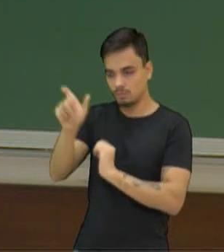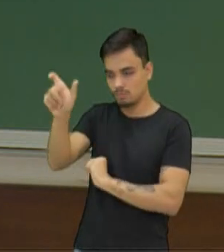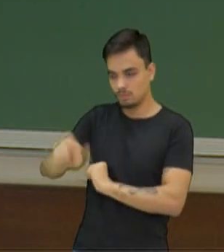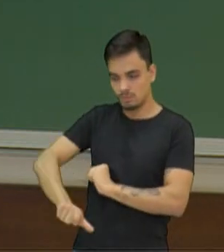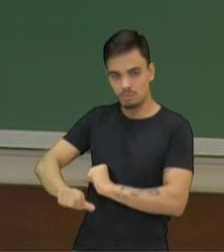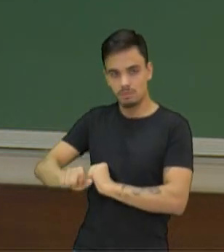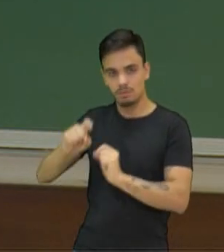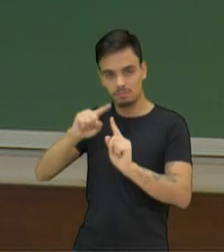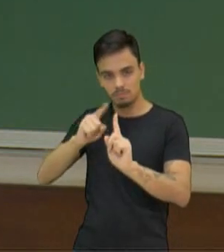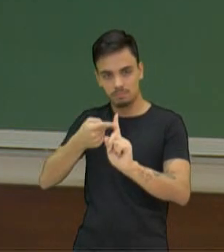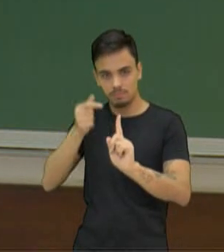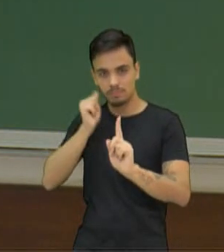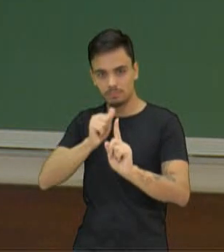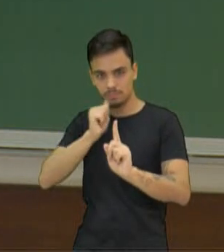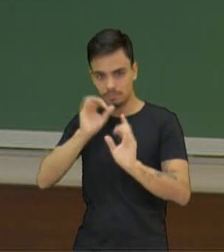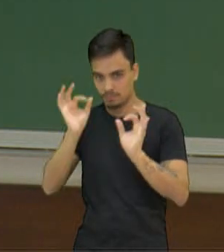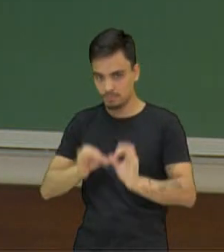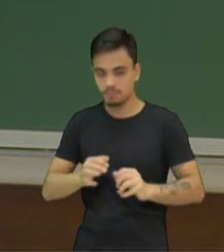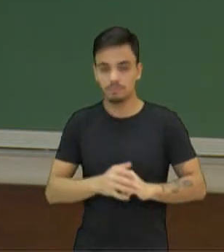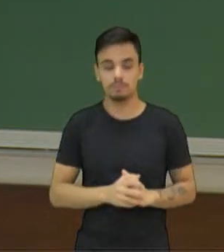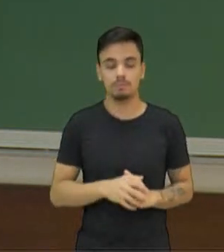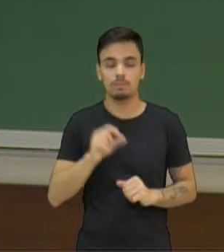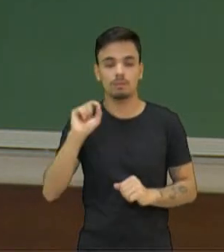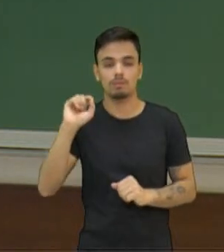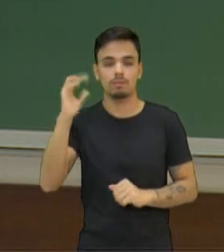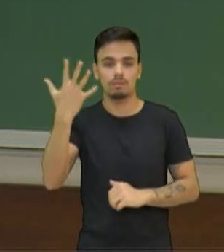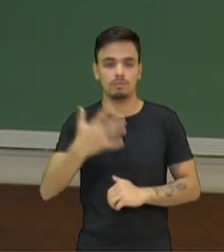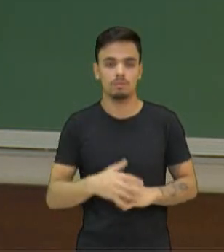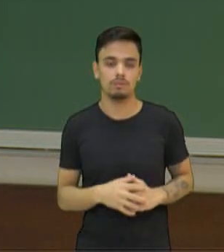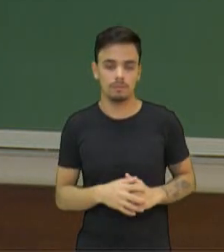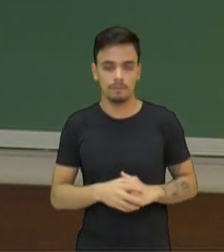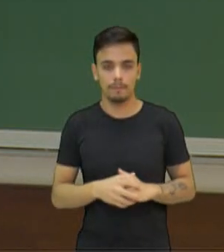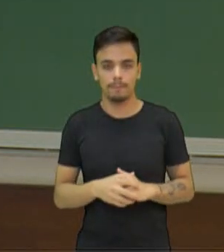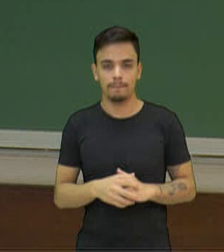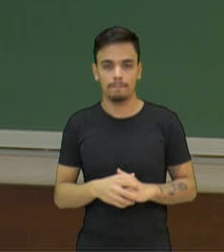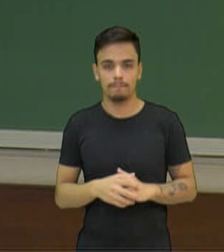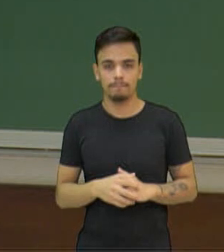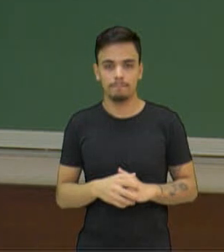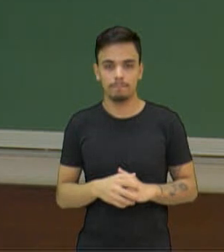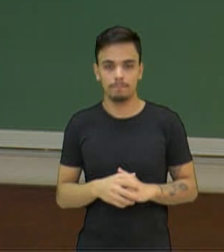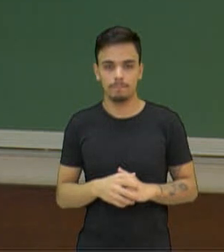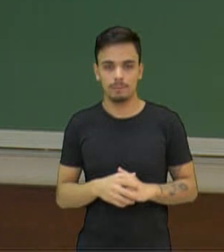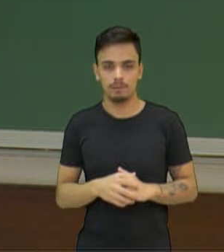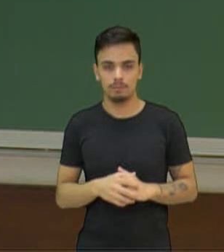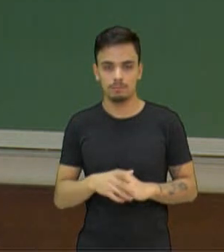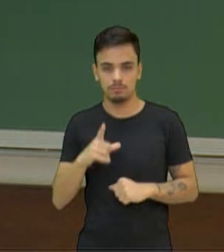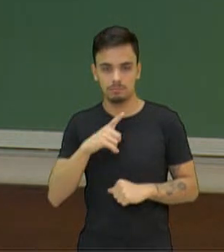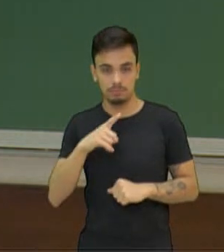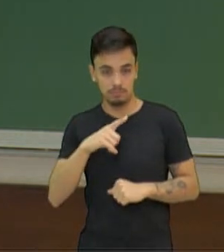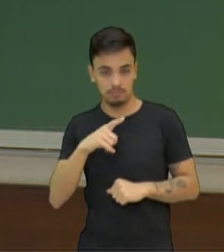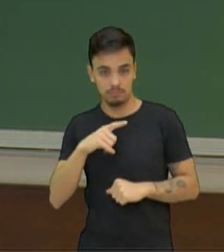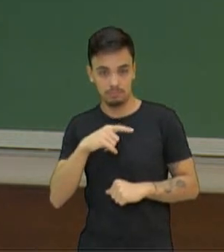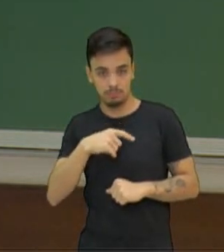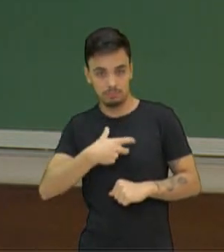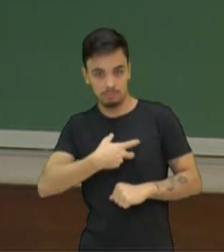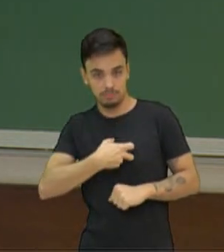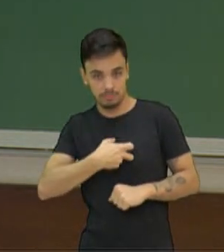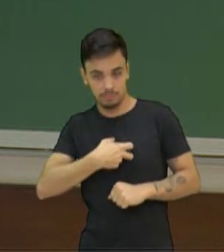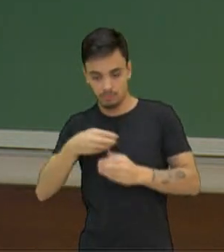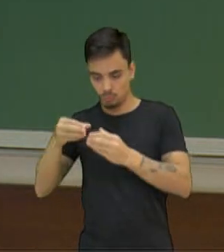deles. Então, o que acontece? Foi implantado os dois